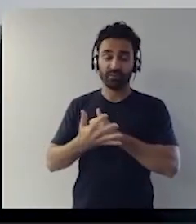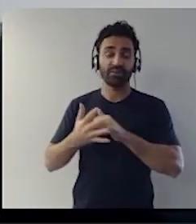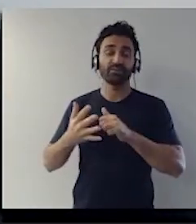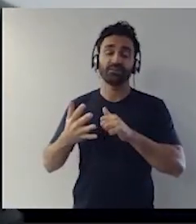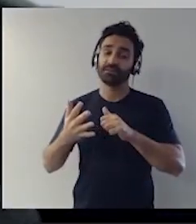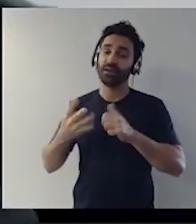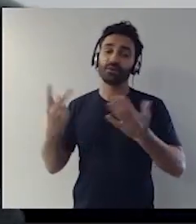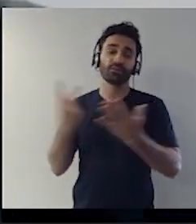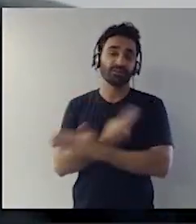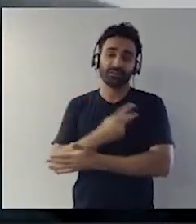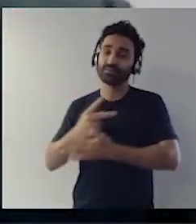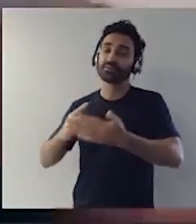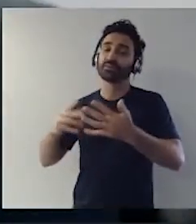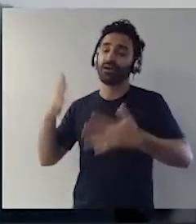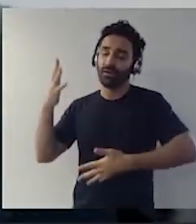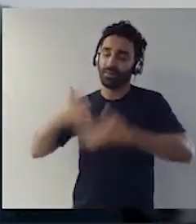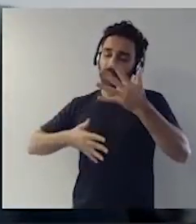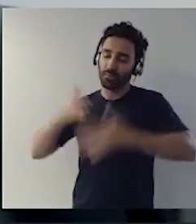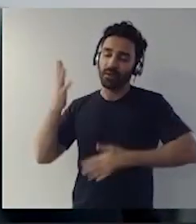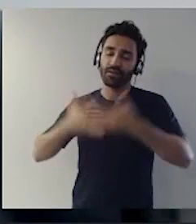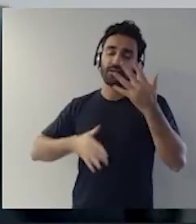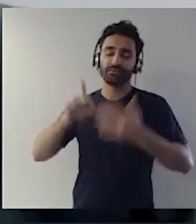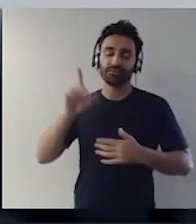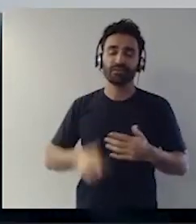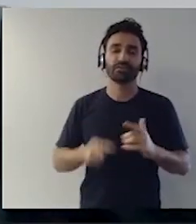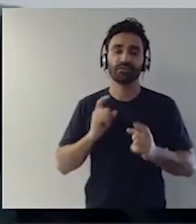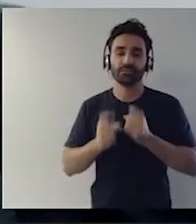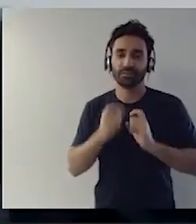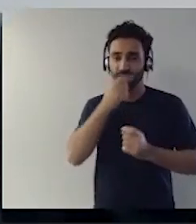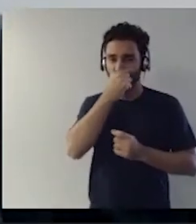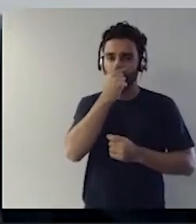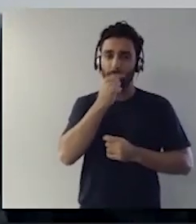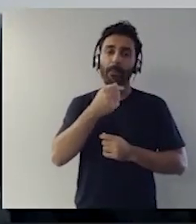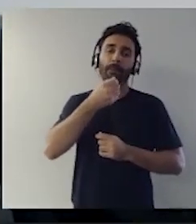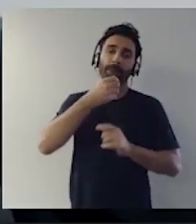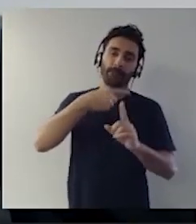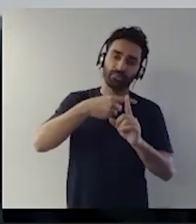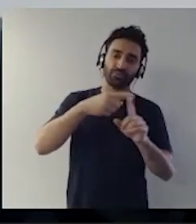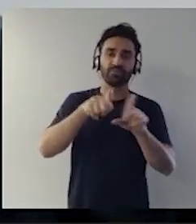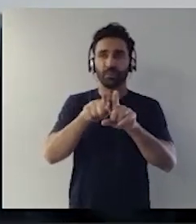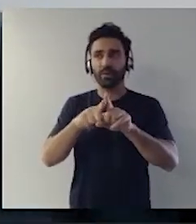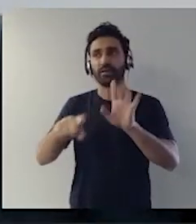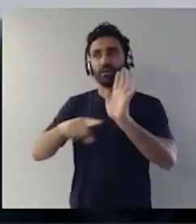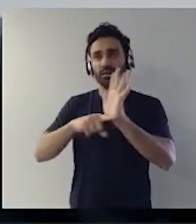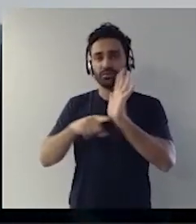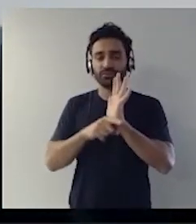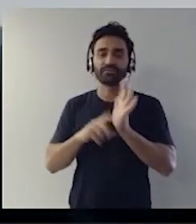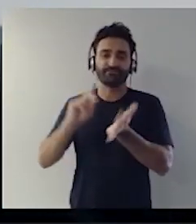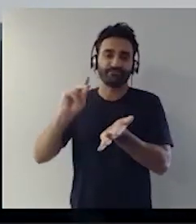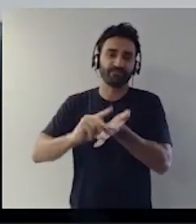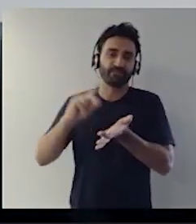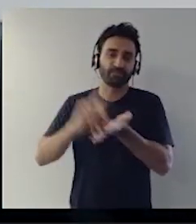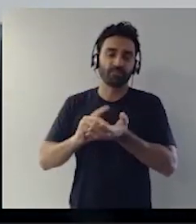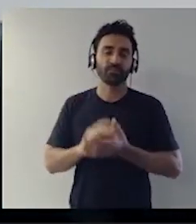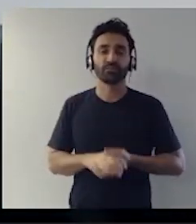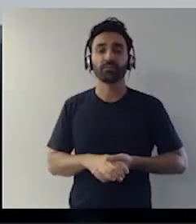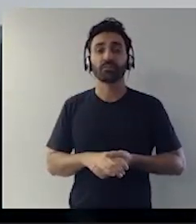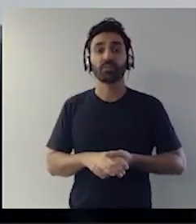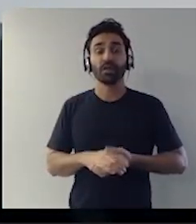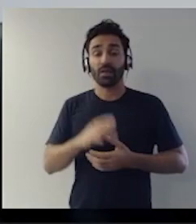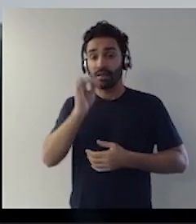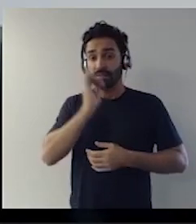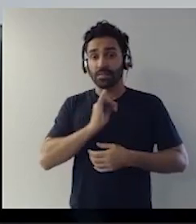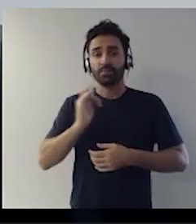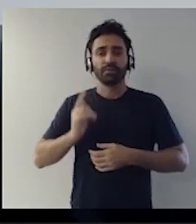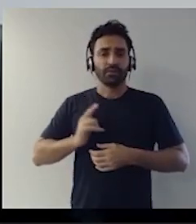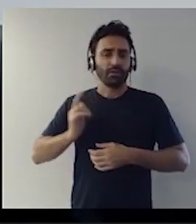direito administrativo, de maneira positiva e de maneira negativa, mas impacta muito. Por exemplo, vai ter um painel,